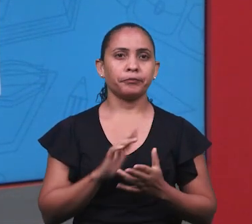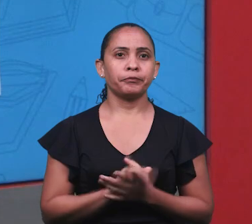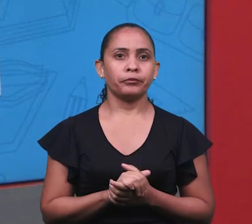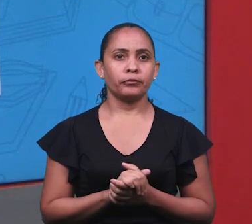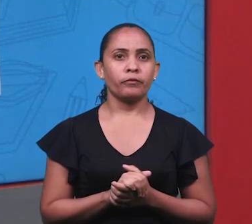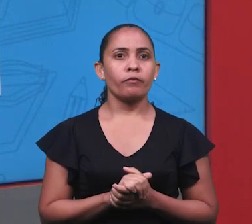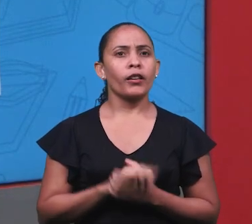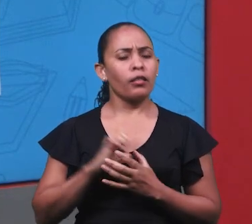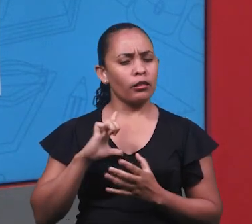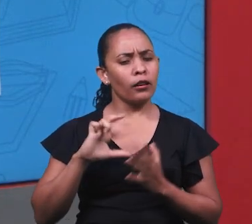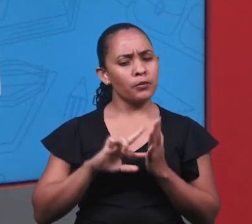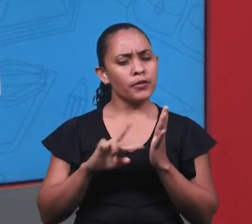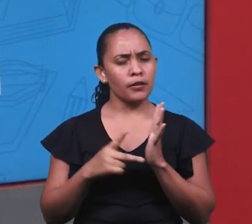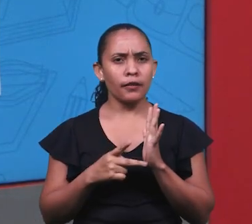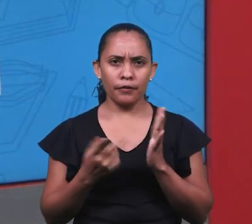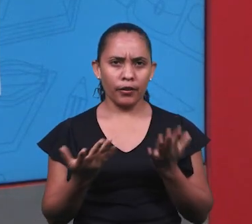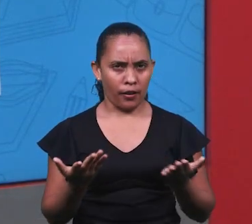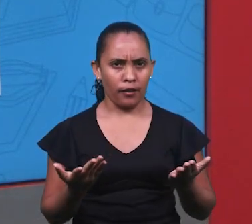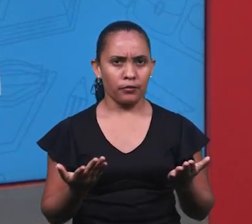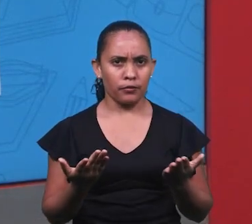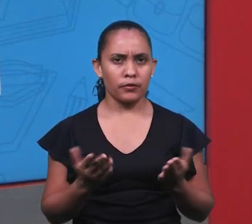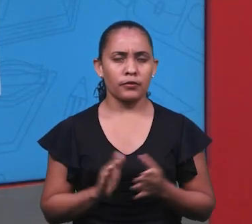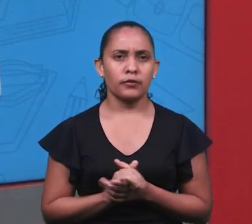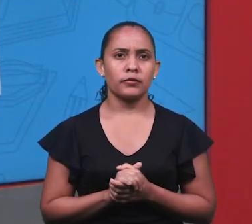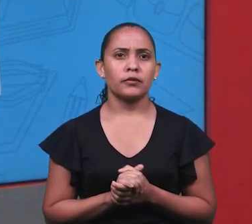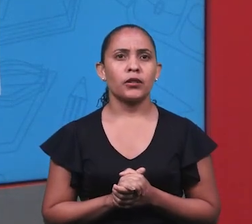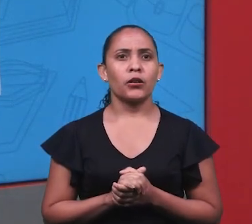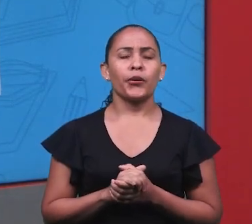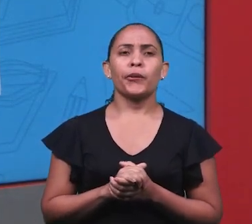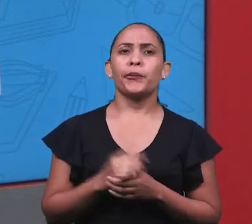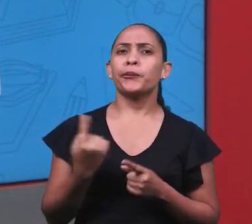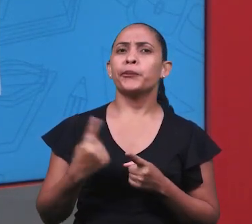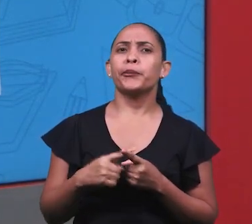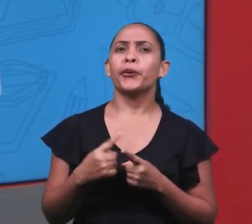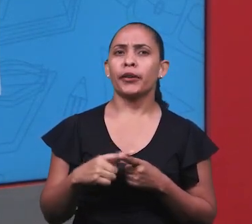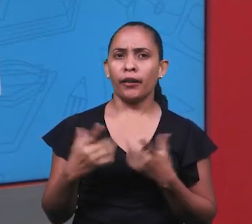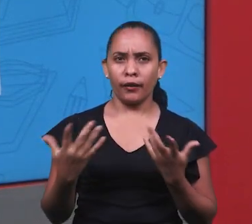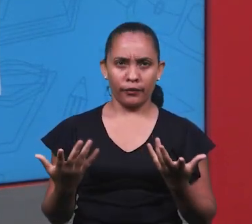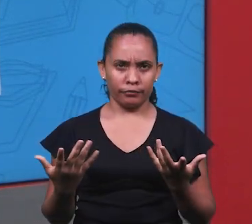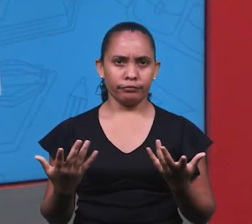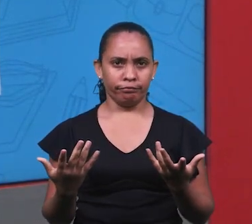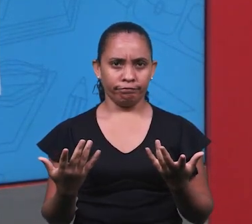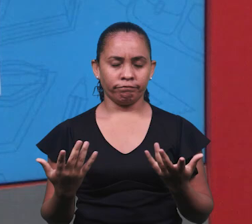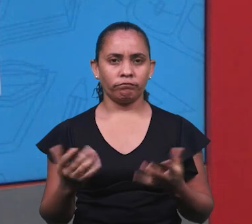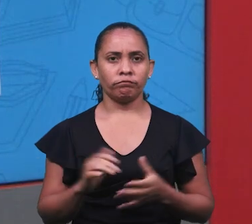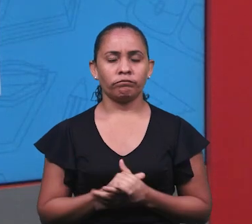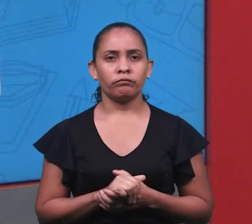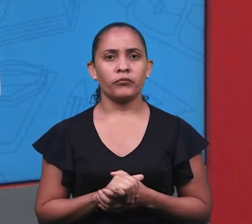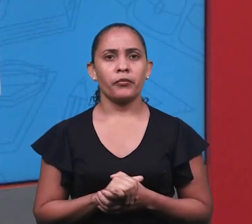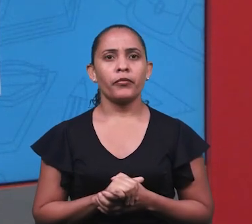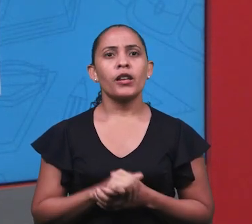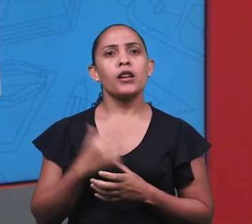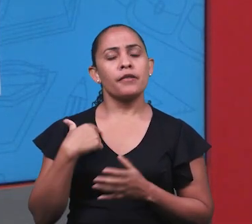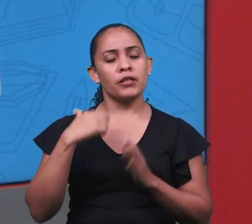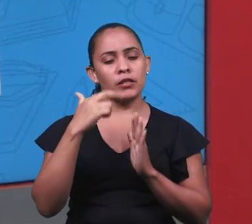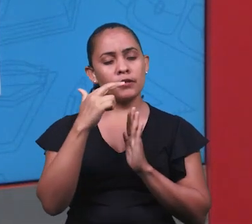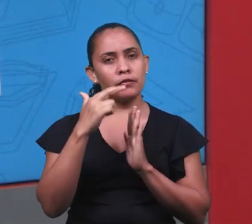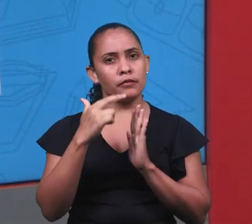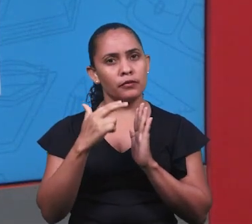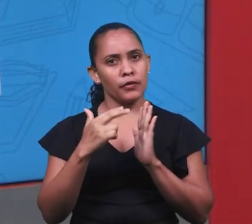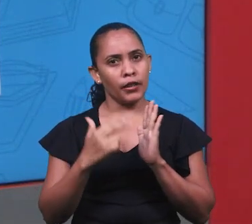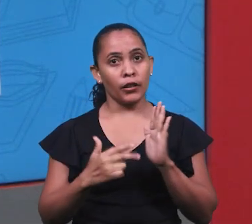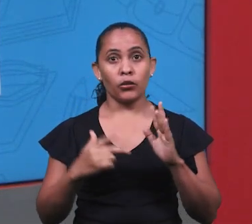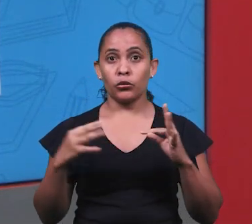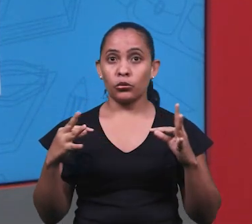com significado, né? Com um porquê. E aí depois você vai ler com bastante calma. Isso